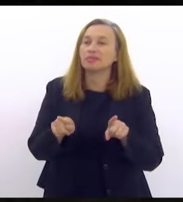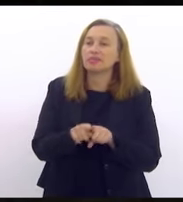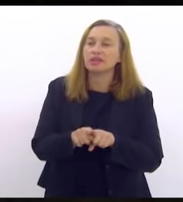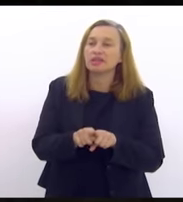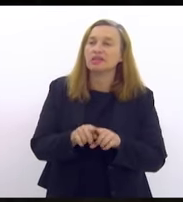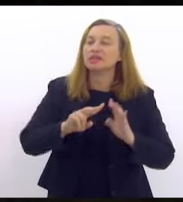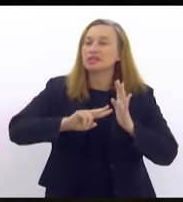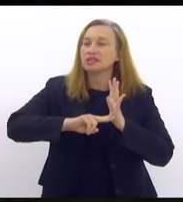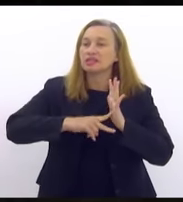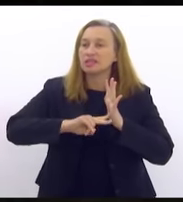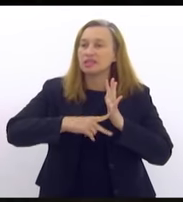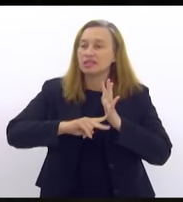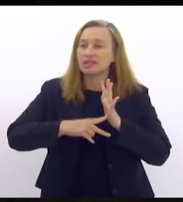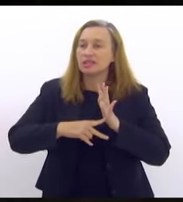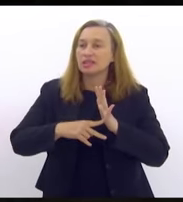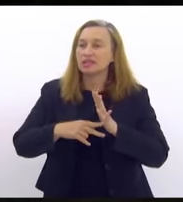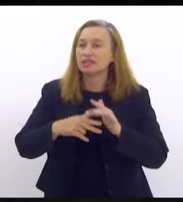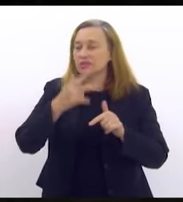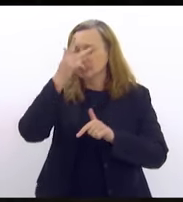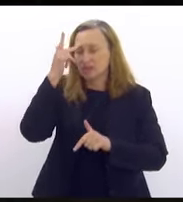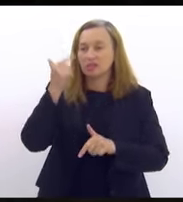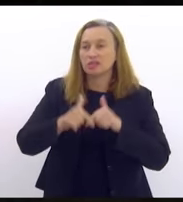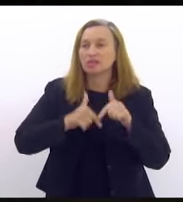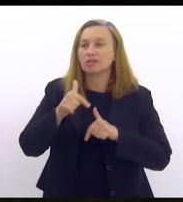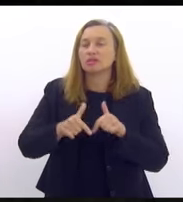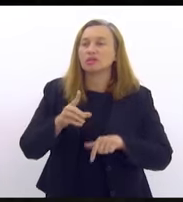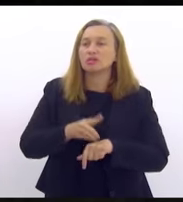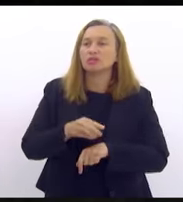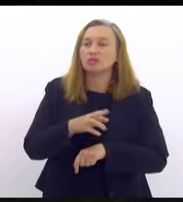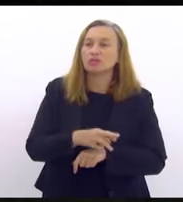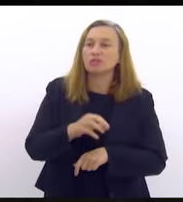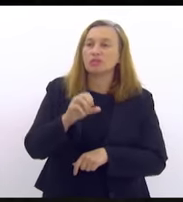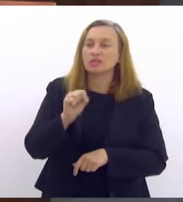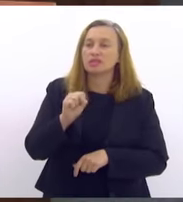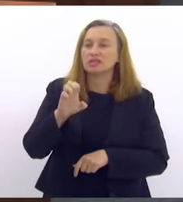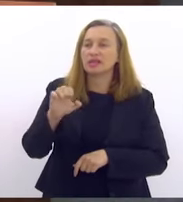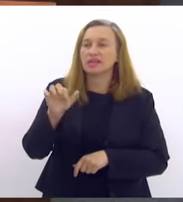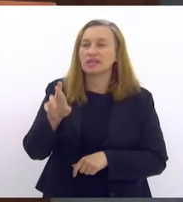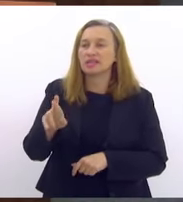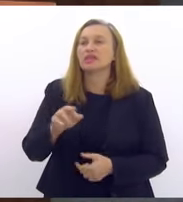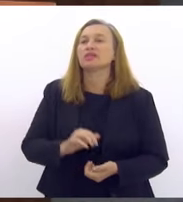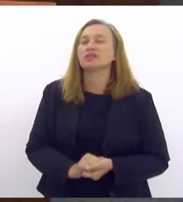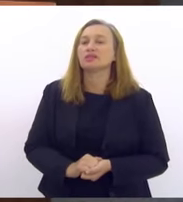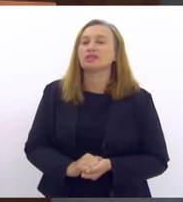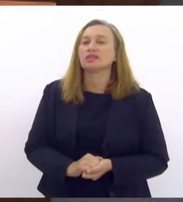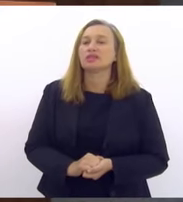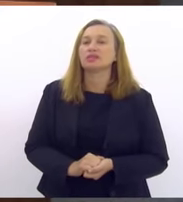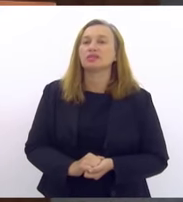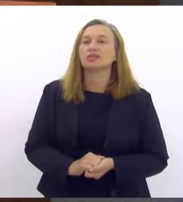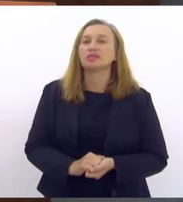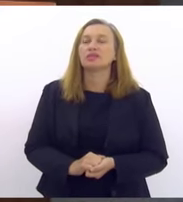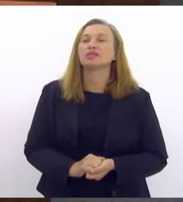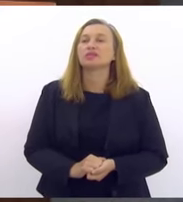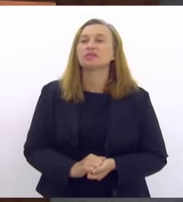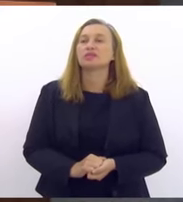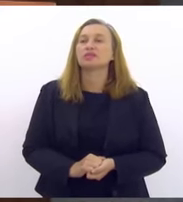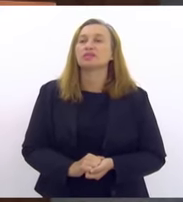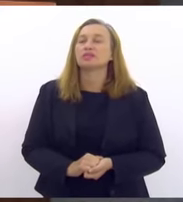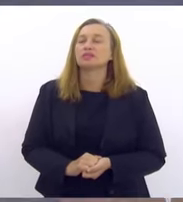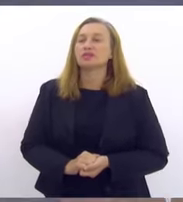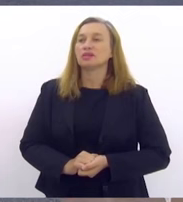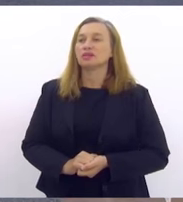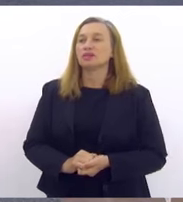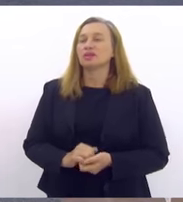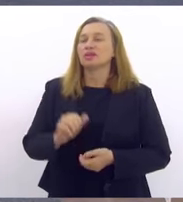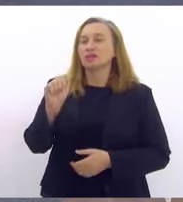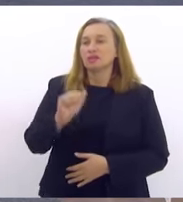sindicato desempregado de edifício com Dr César Dora que é advogado eh o a jutra também representado aqui